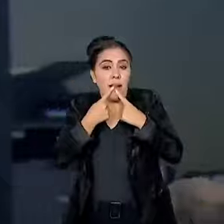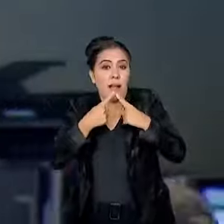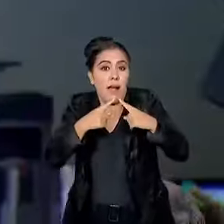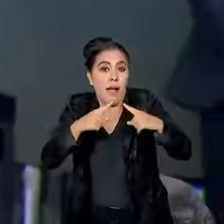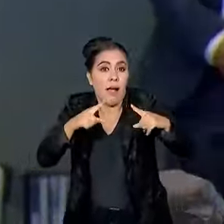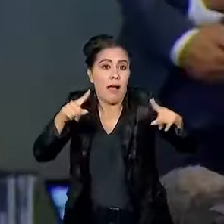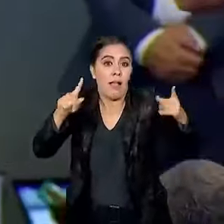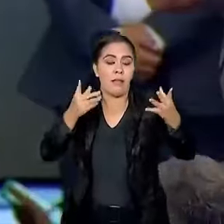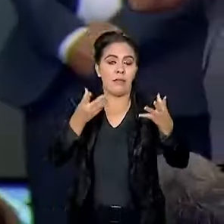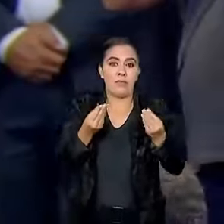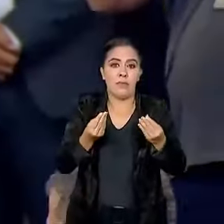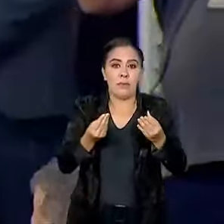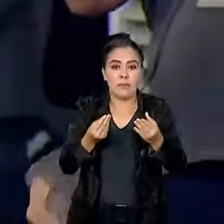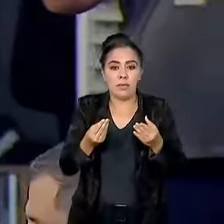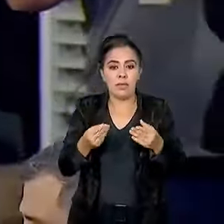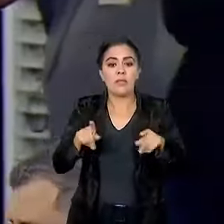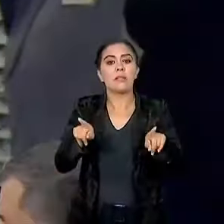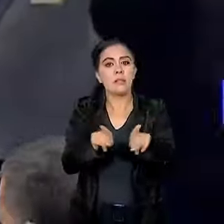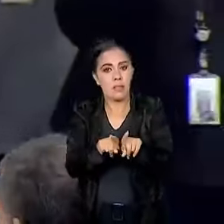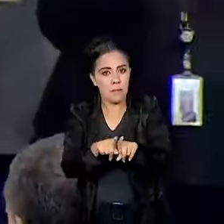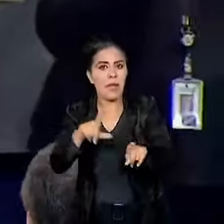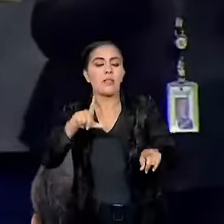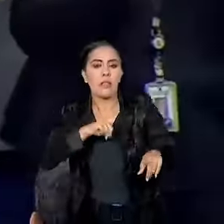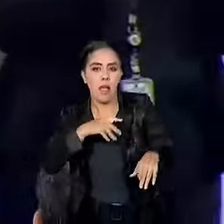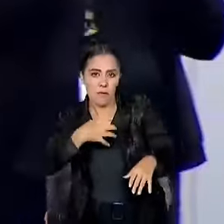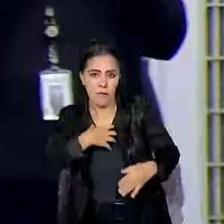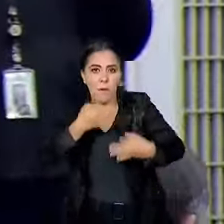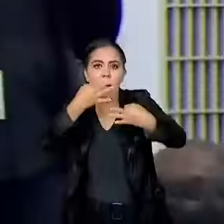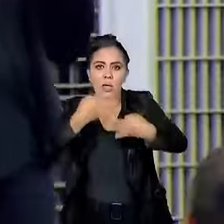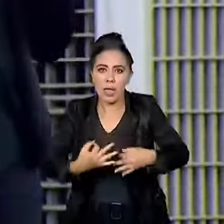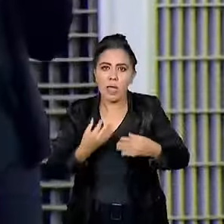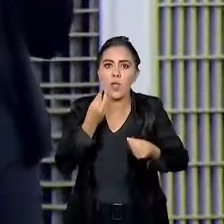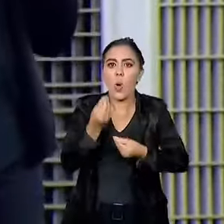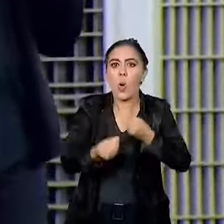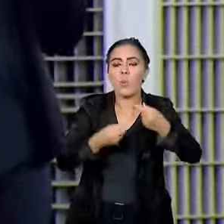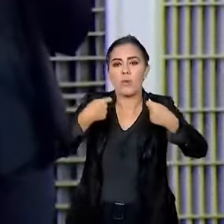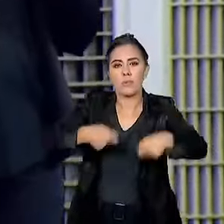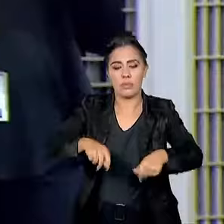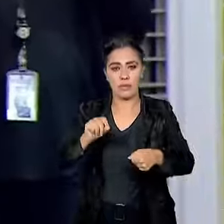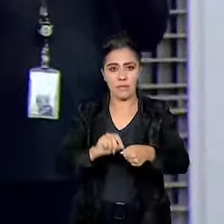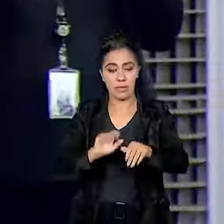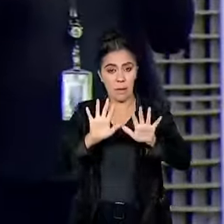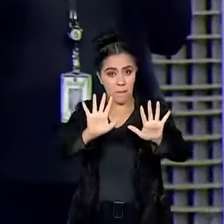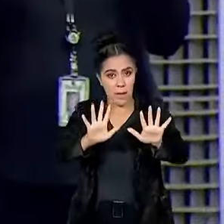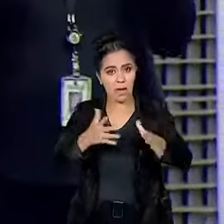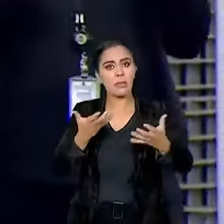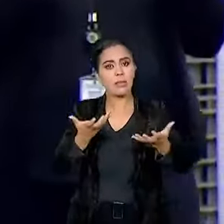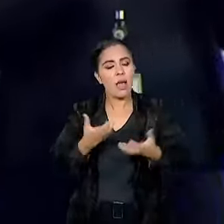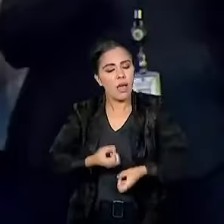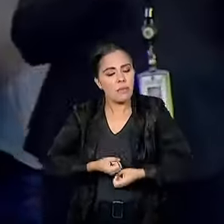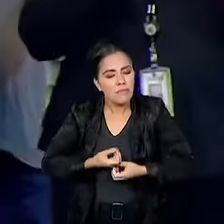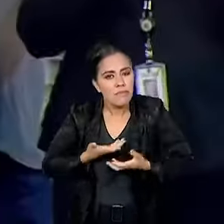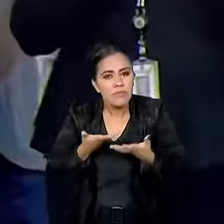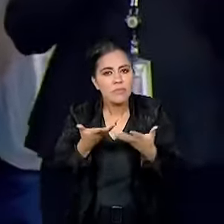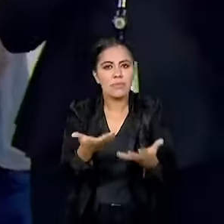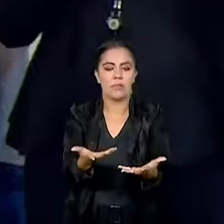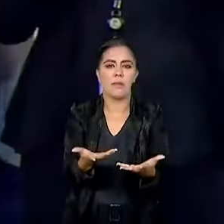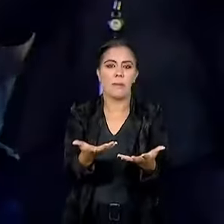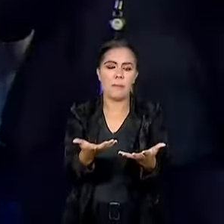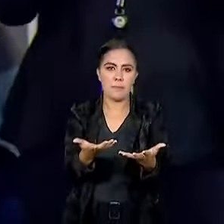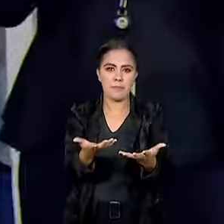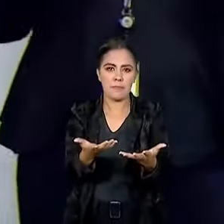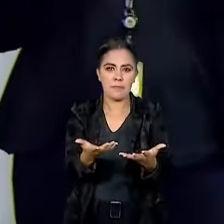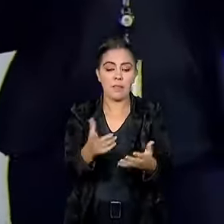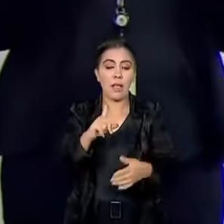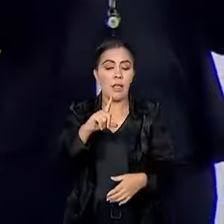demais, e reivindica corretamente as coisas que precisam ser feitas. Mas eu queria dizer para vocês uma coisa.